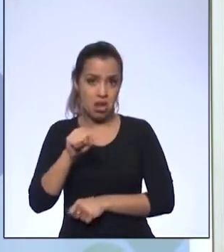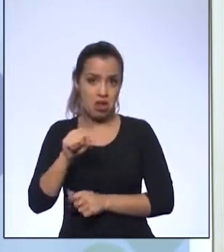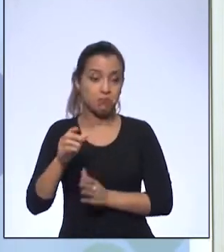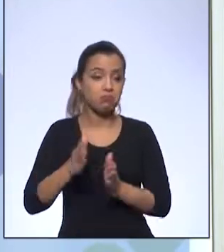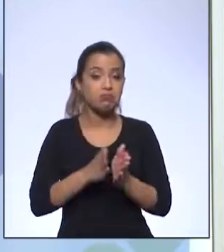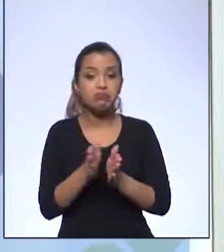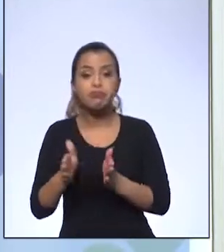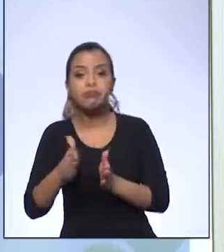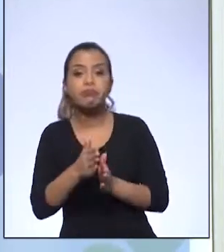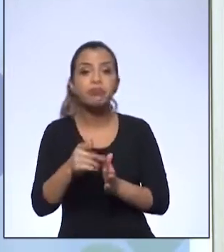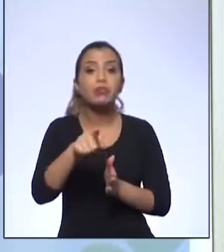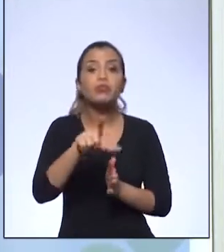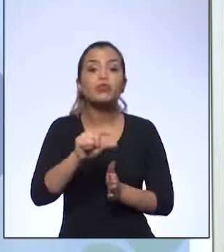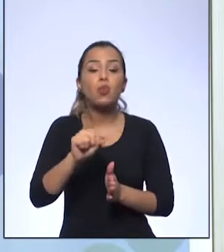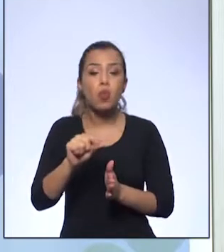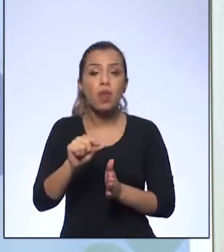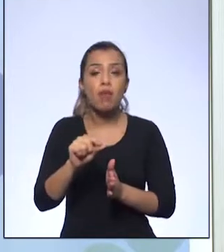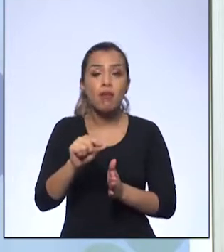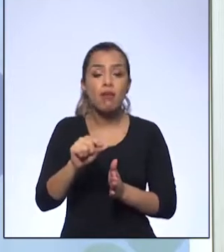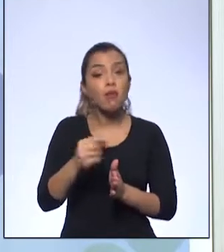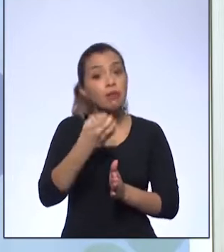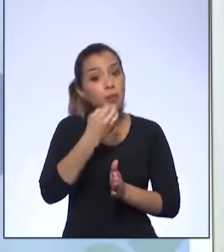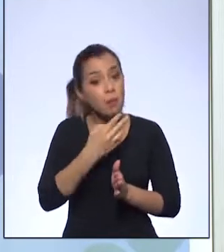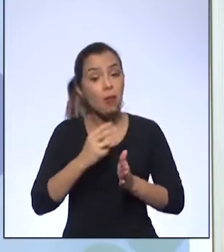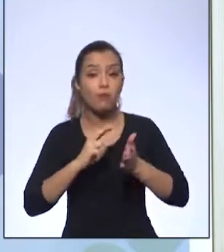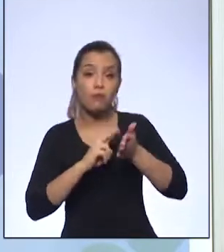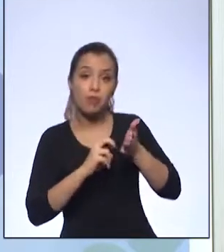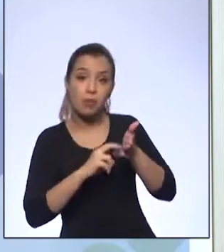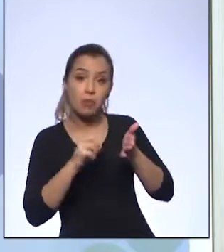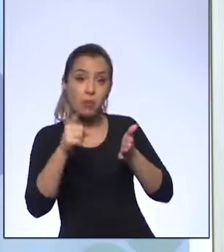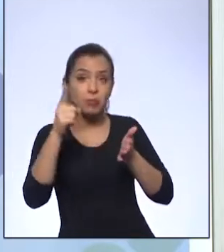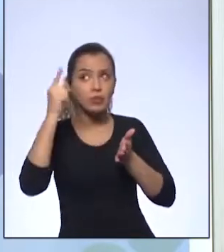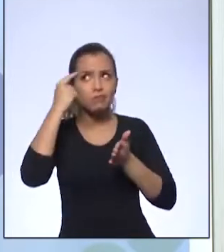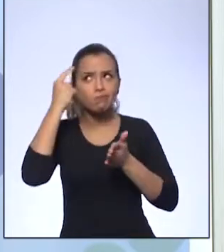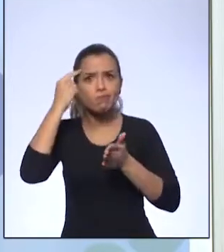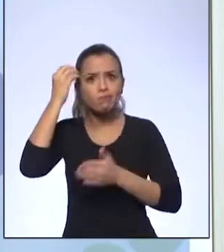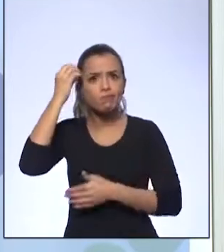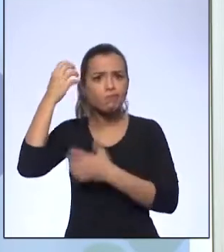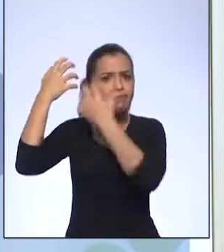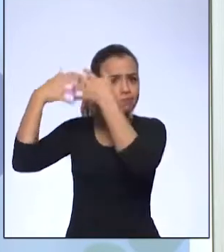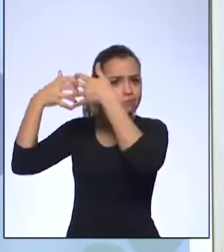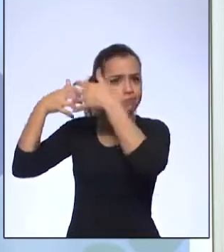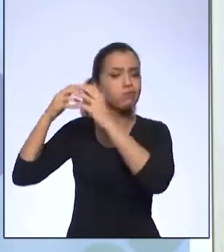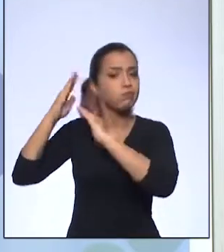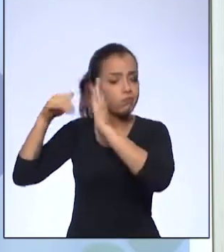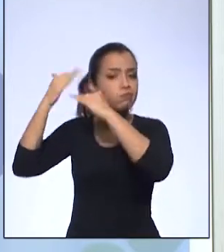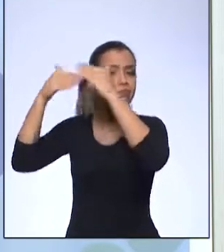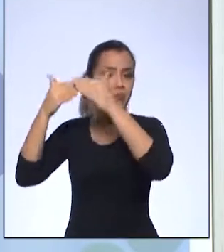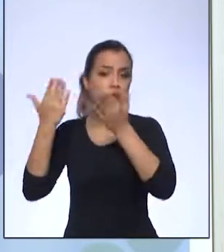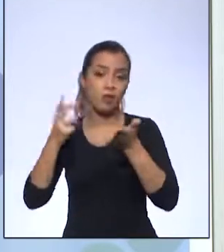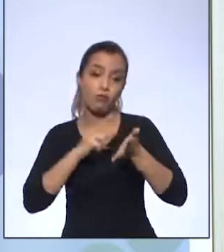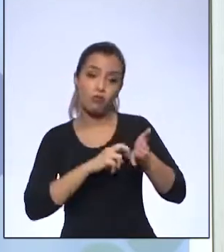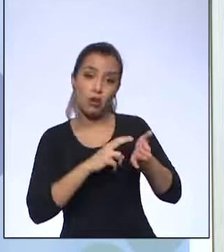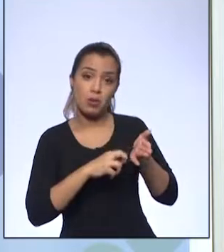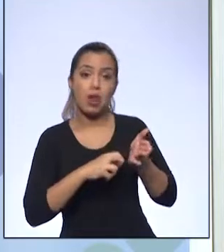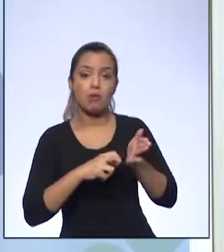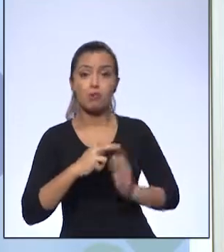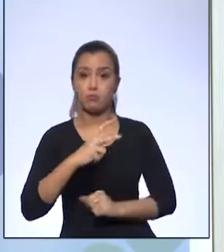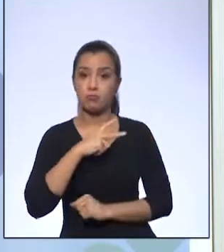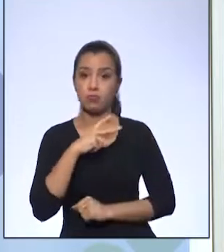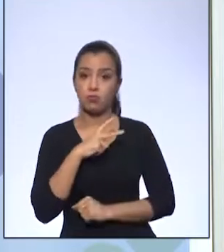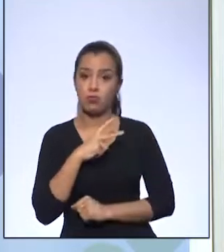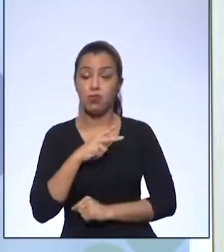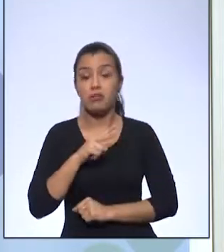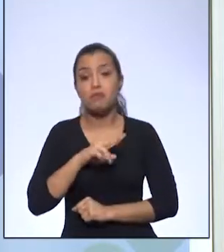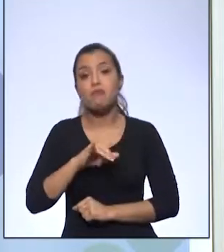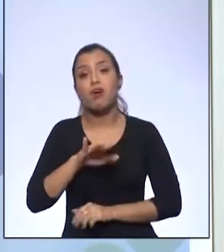a carreira que você for seguir, é um tipo de vocabulário que você tem que trabalhar, né? O vocabulário é uma coisa pessoal, então vai depender